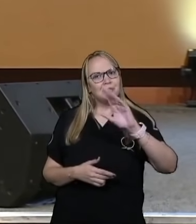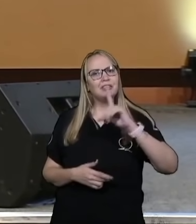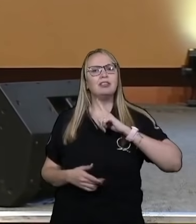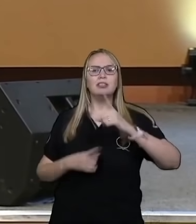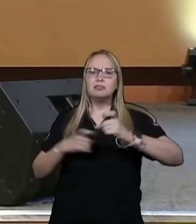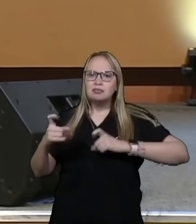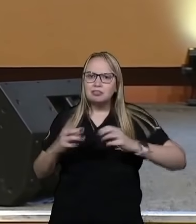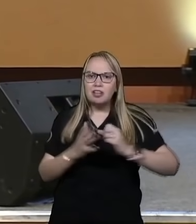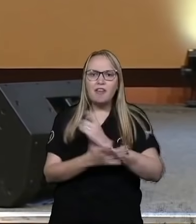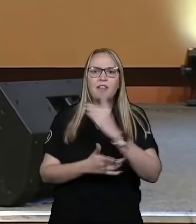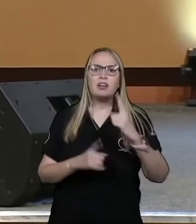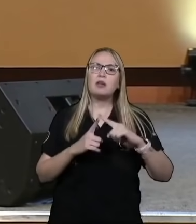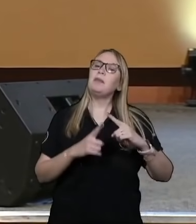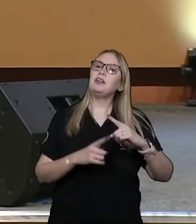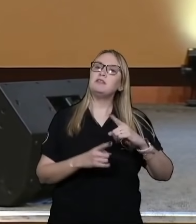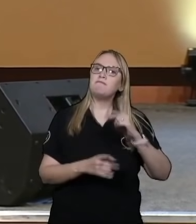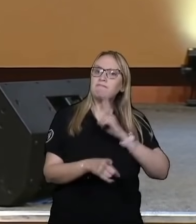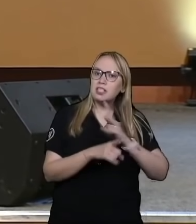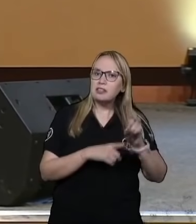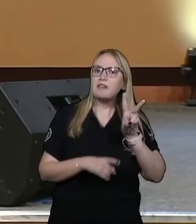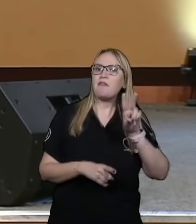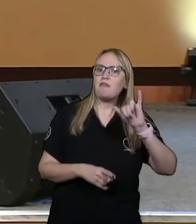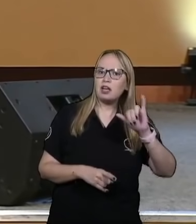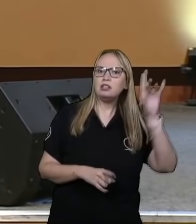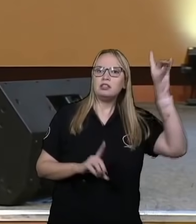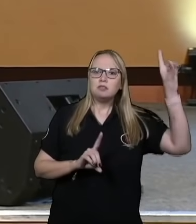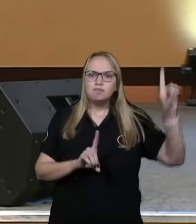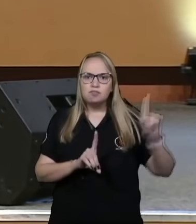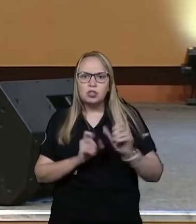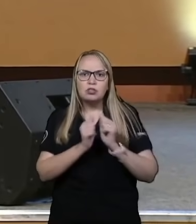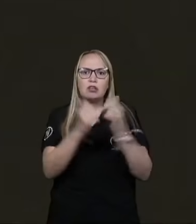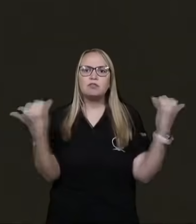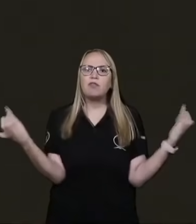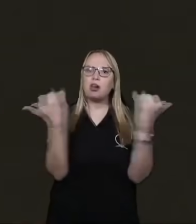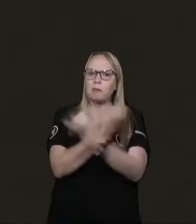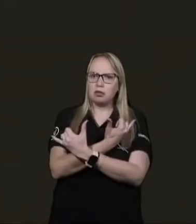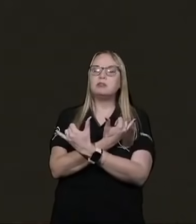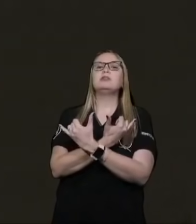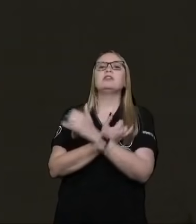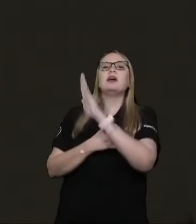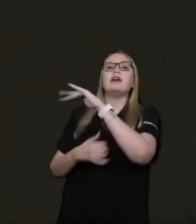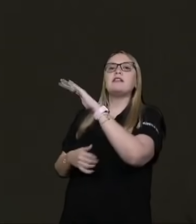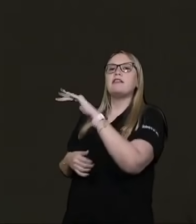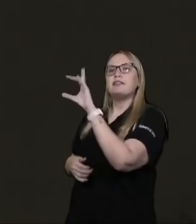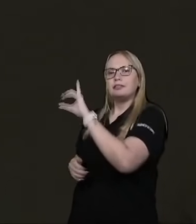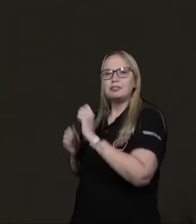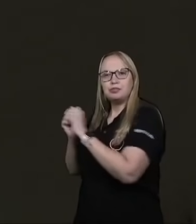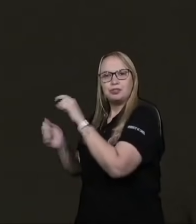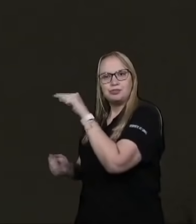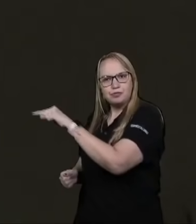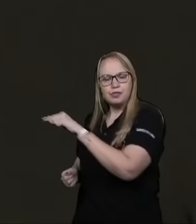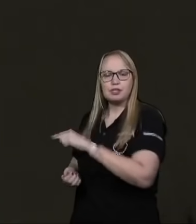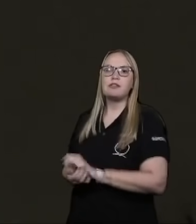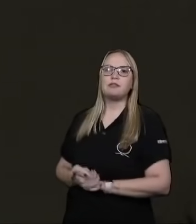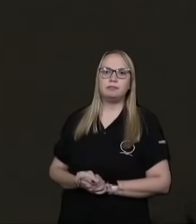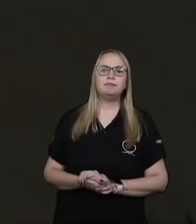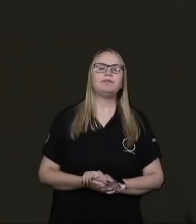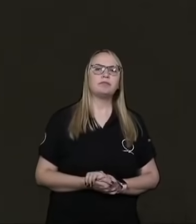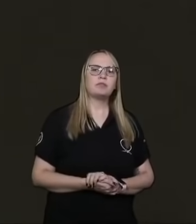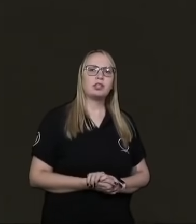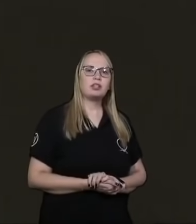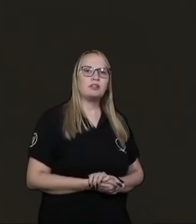você vai prevalecer Deus está contigo pode informar e pronto os outros café de vocês Deus está com você